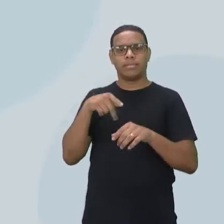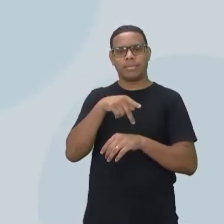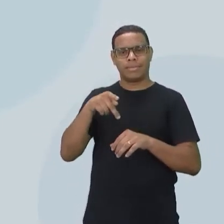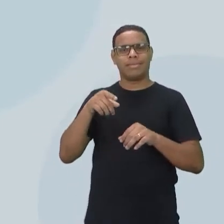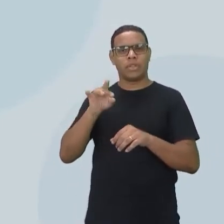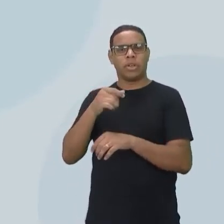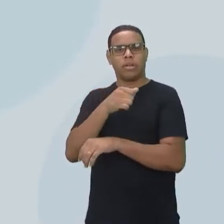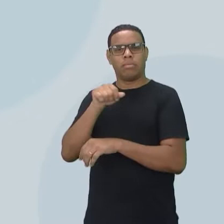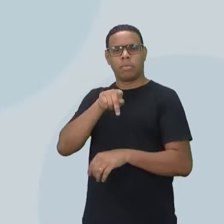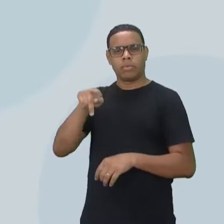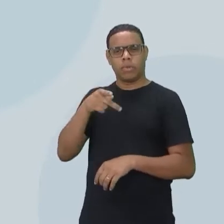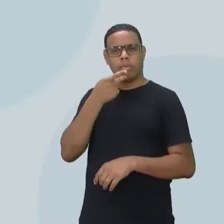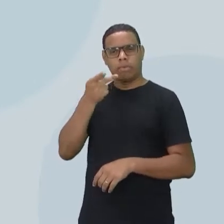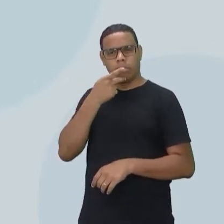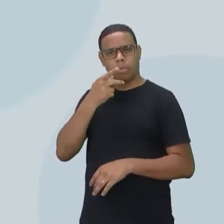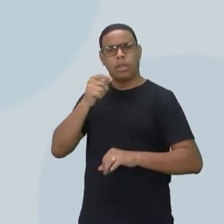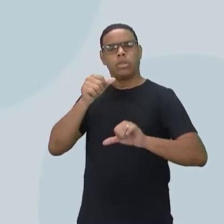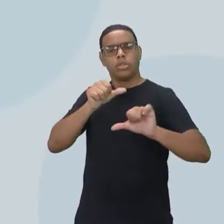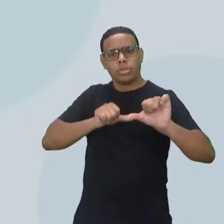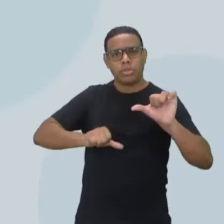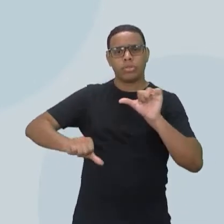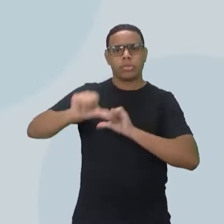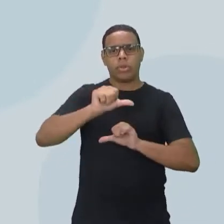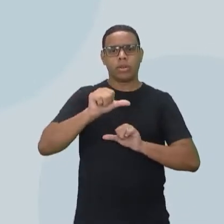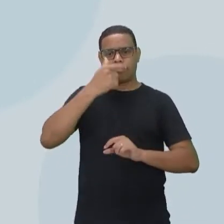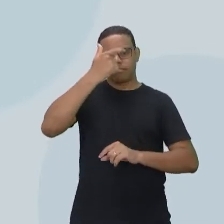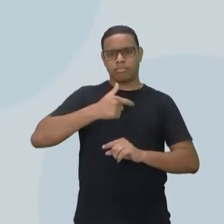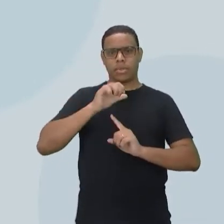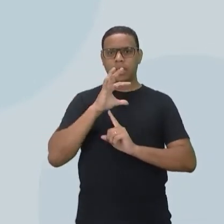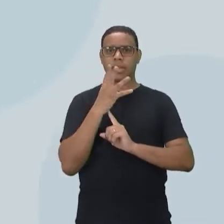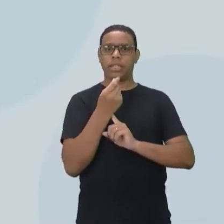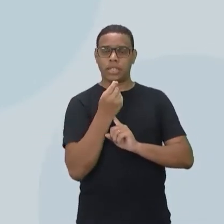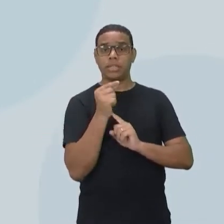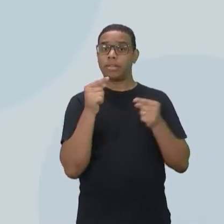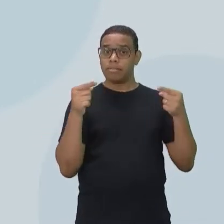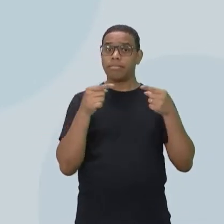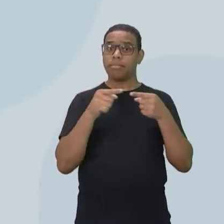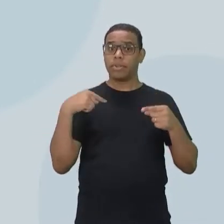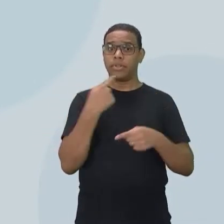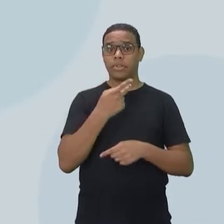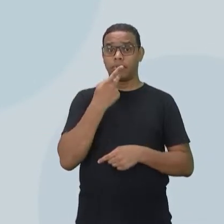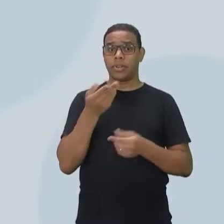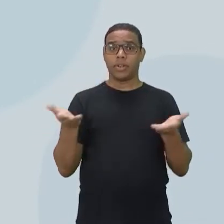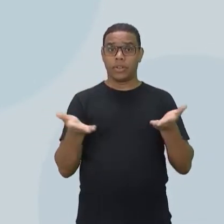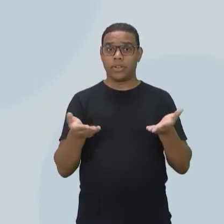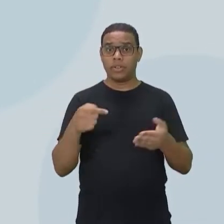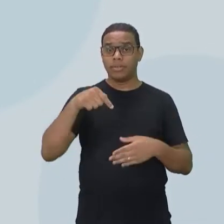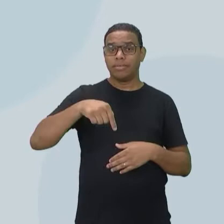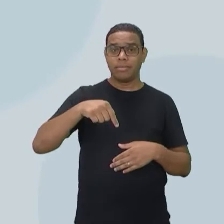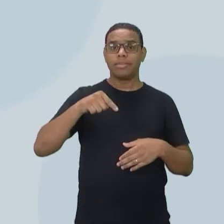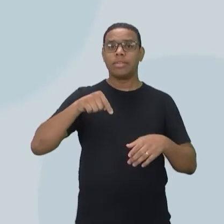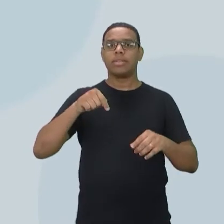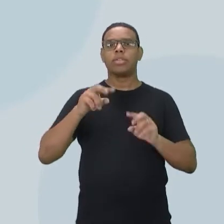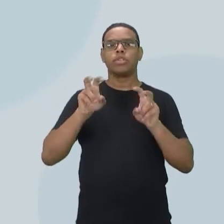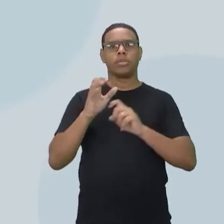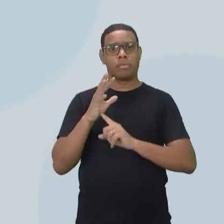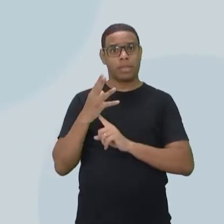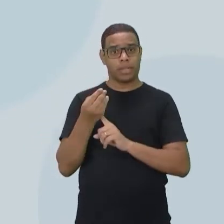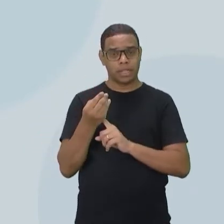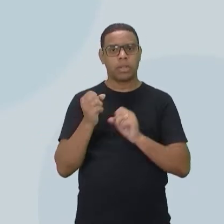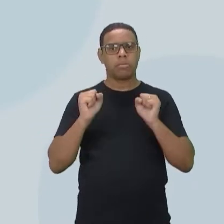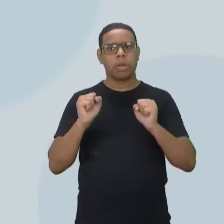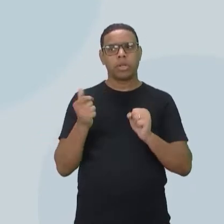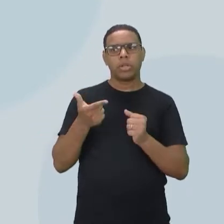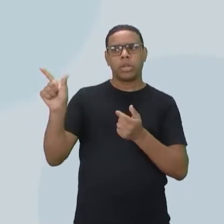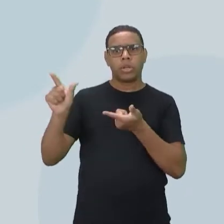estudante apenas e se transformasse em um artista? É um pouco essa ideia que a gente está fazendo aqui. Sim. Aqui a gente está falando de arte. Poderia